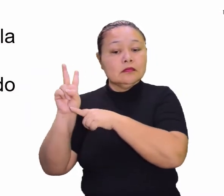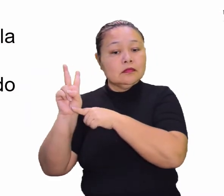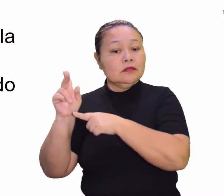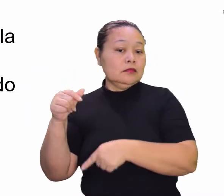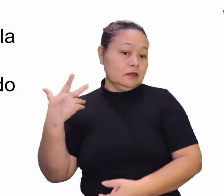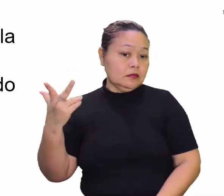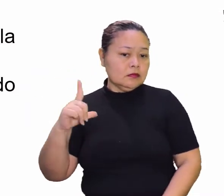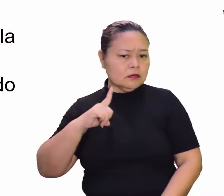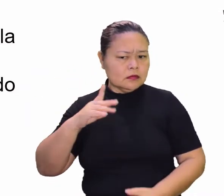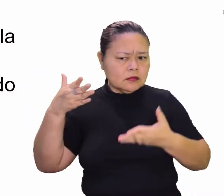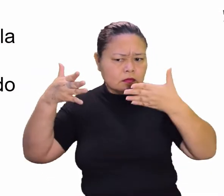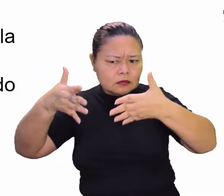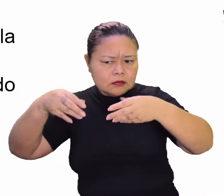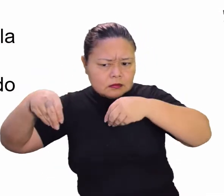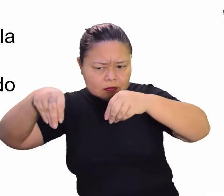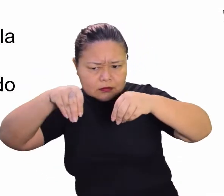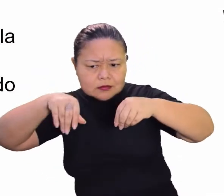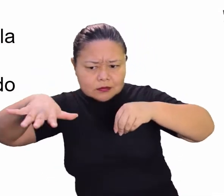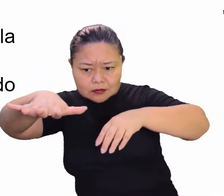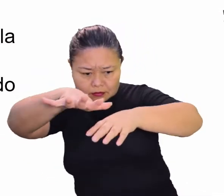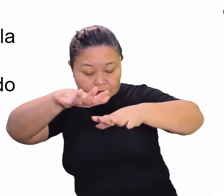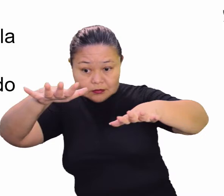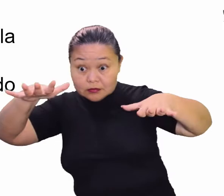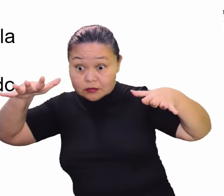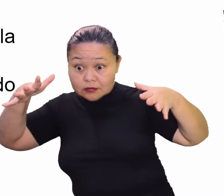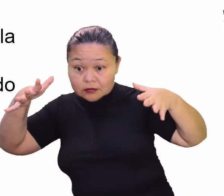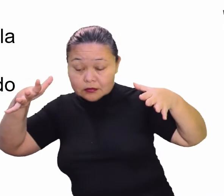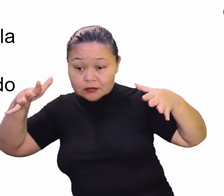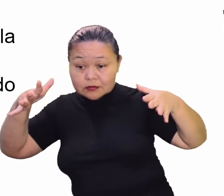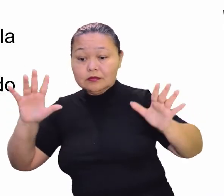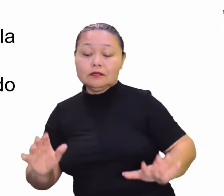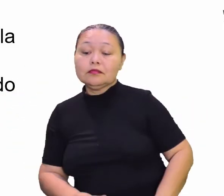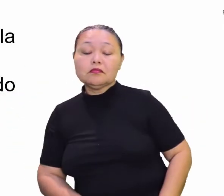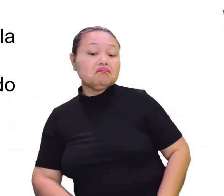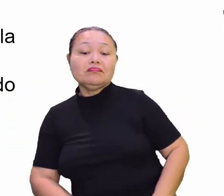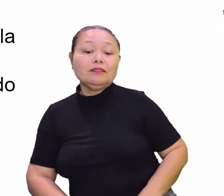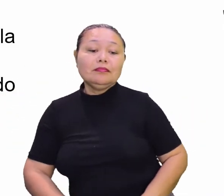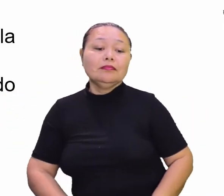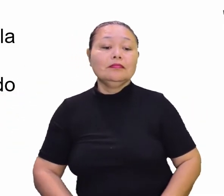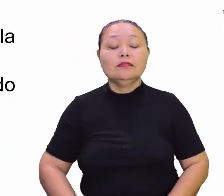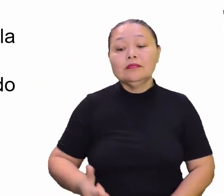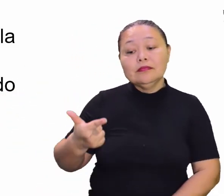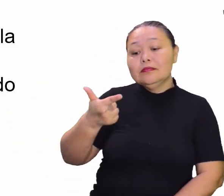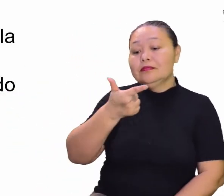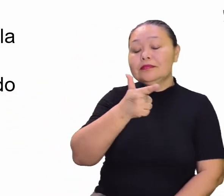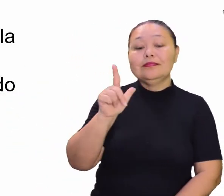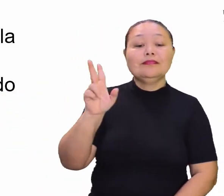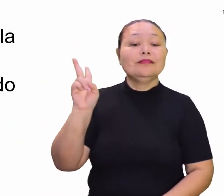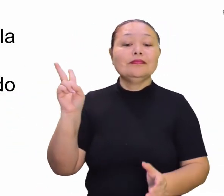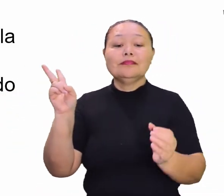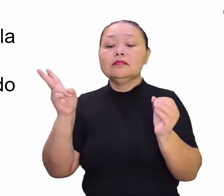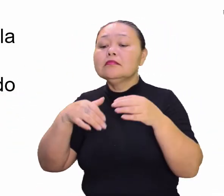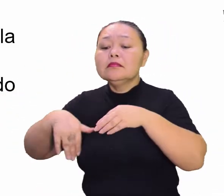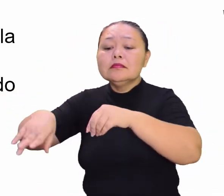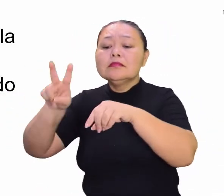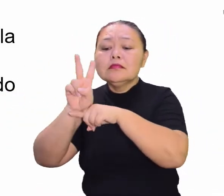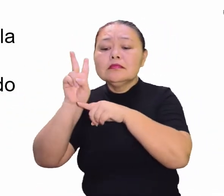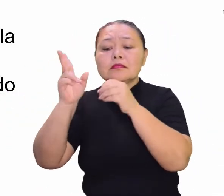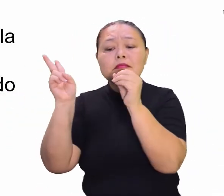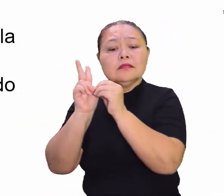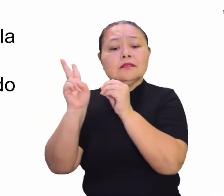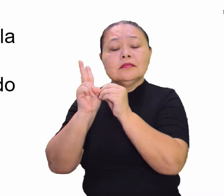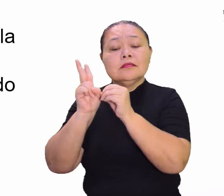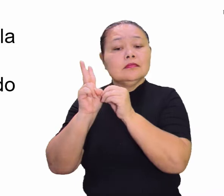E aí, a gente tem essa concentração de terras, professor Jorge? Não. E outra, reservas indígenas, né? Estamos